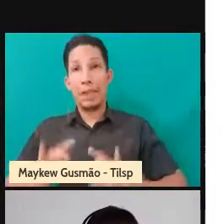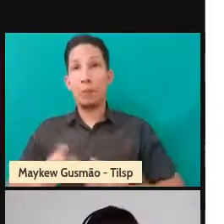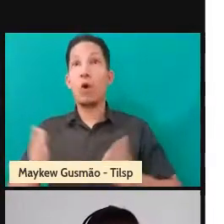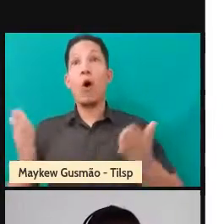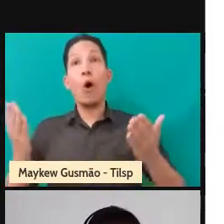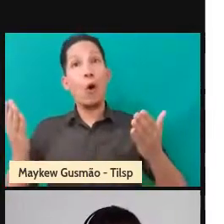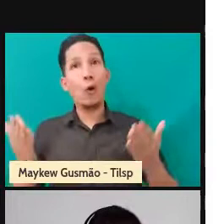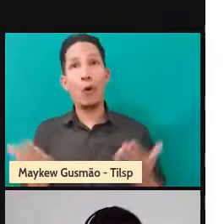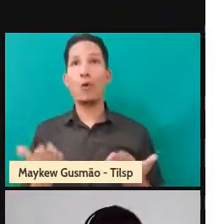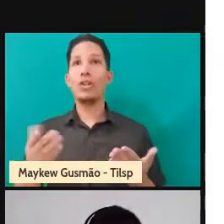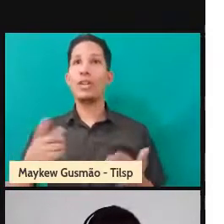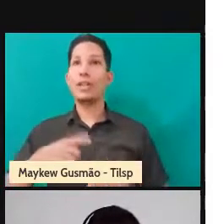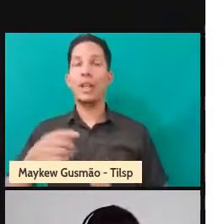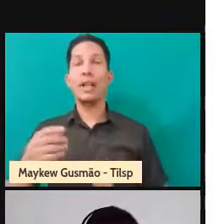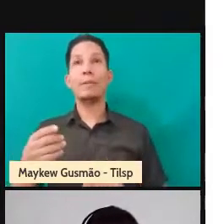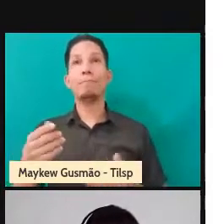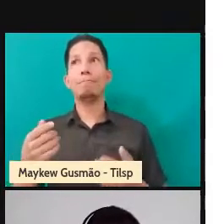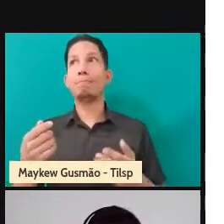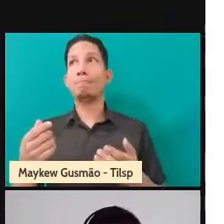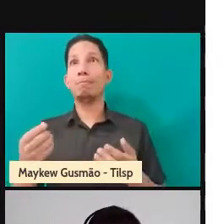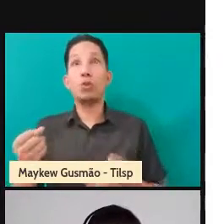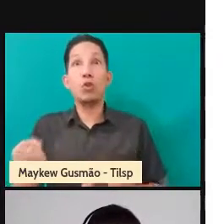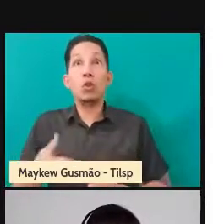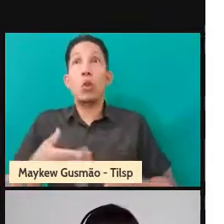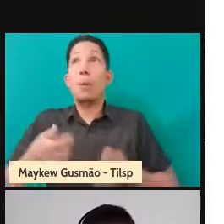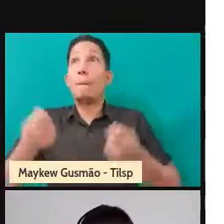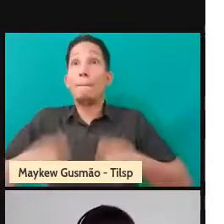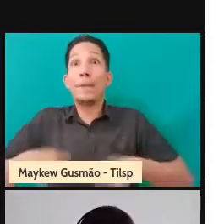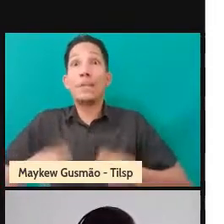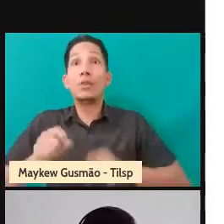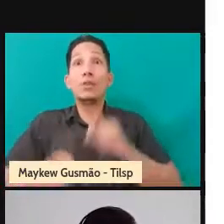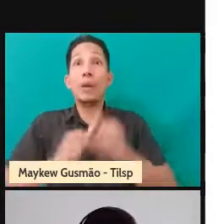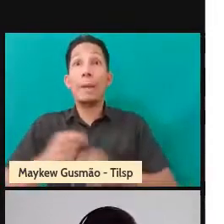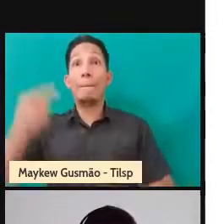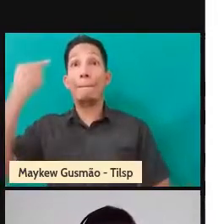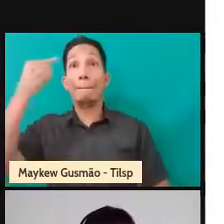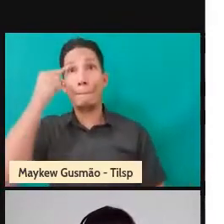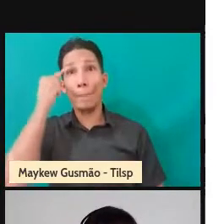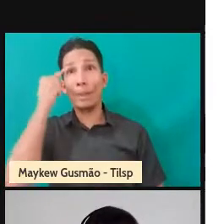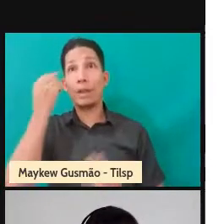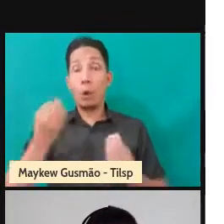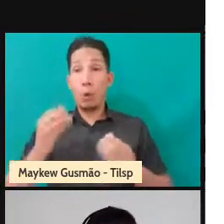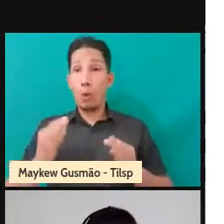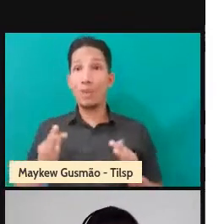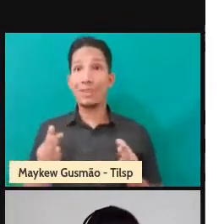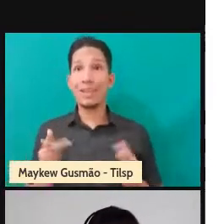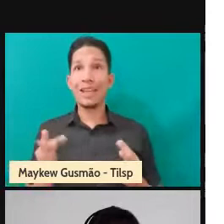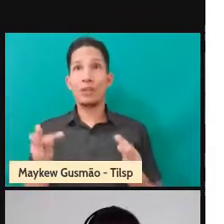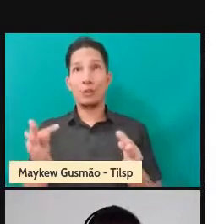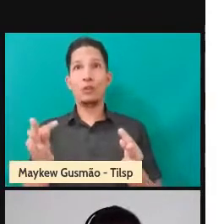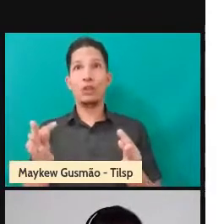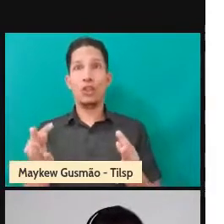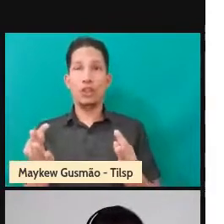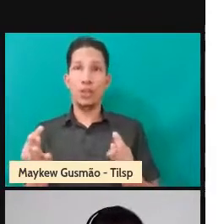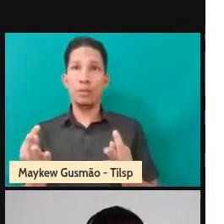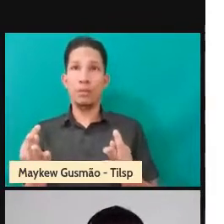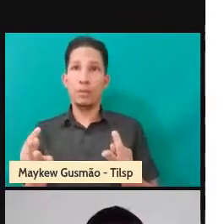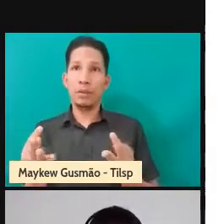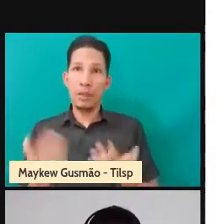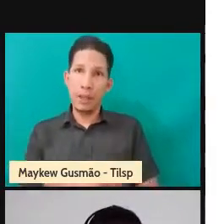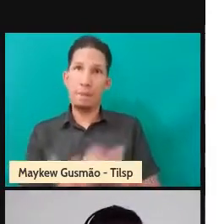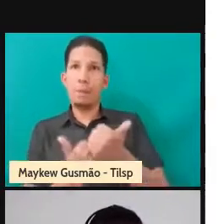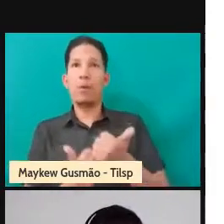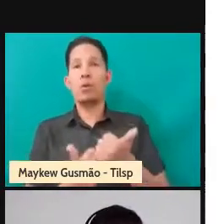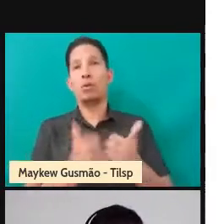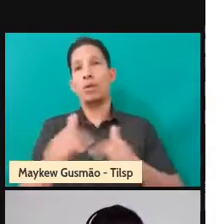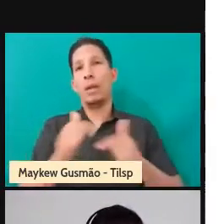tem uma nova necessidade, que é pensar tecnologias que favoreçam a atuação do tradutor e intérprete. É um pouco